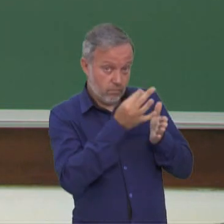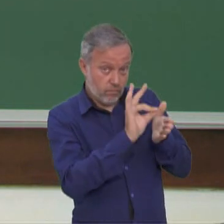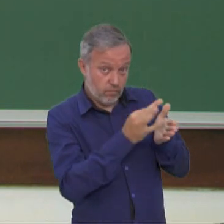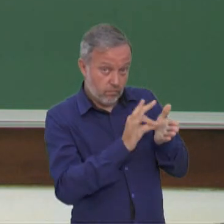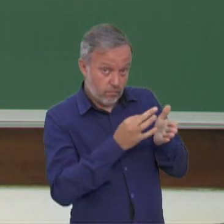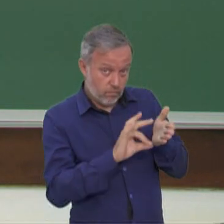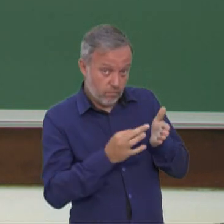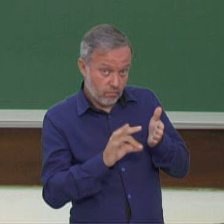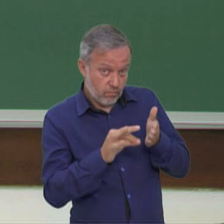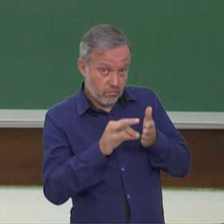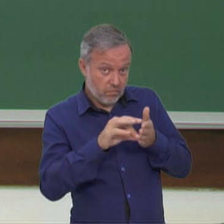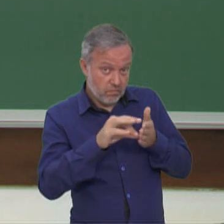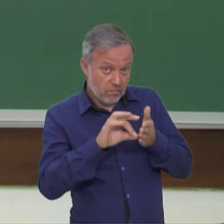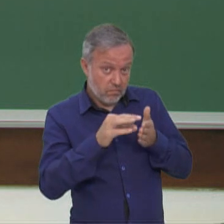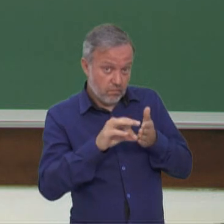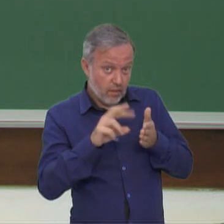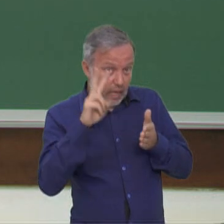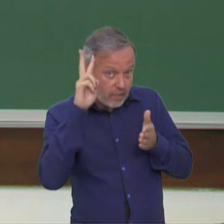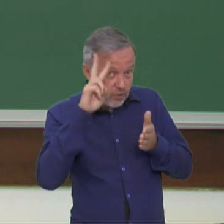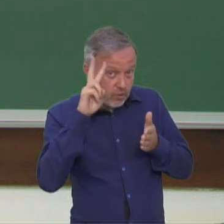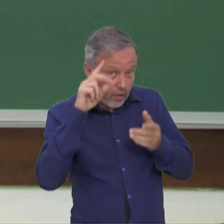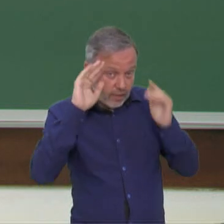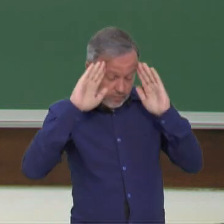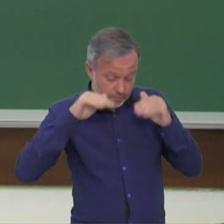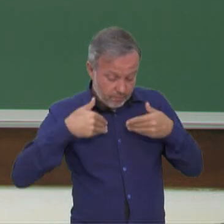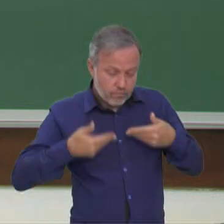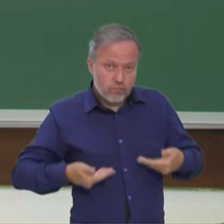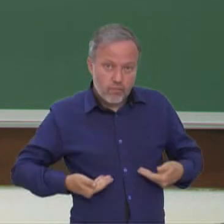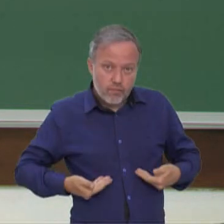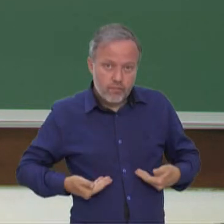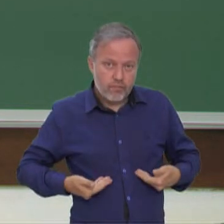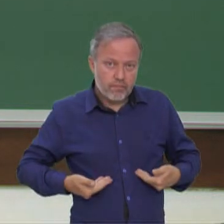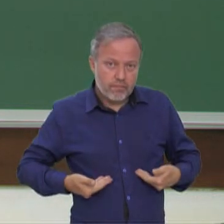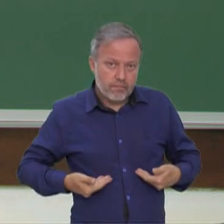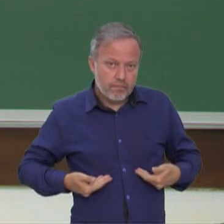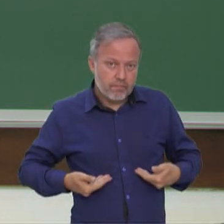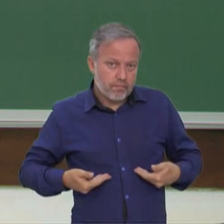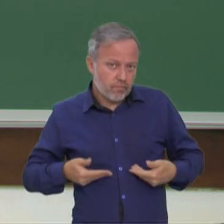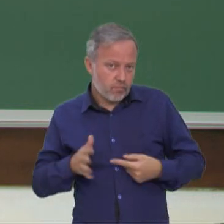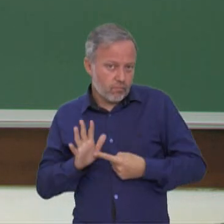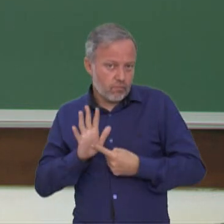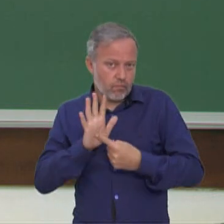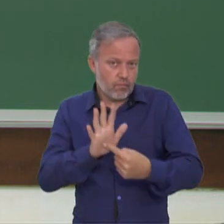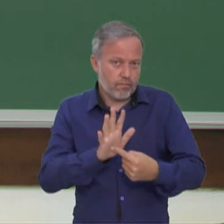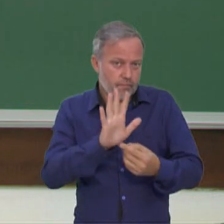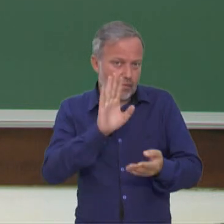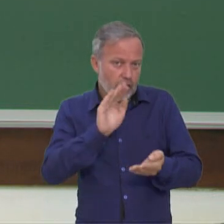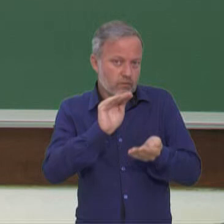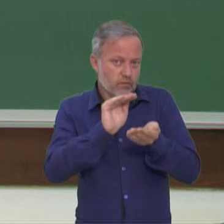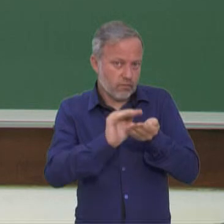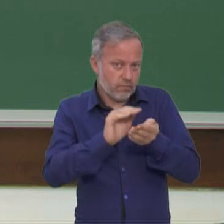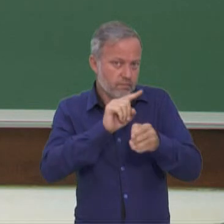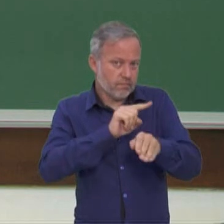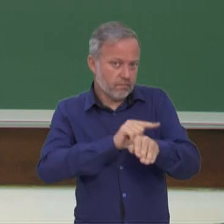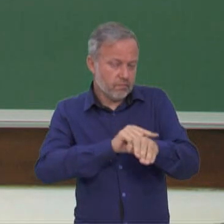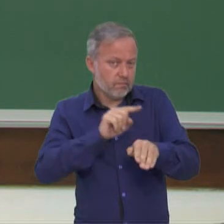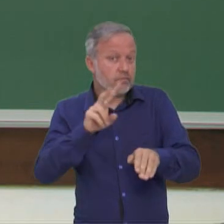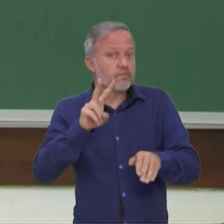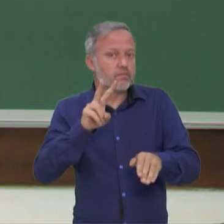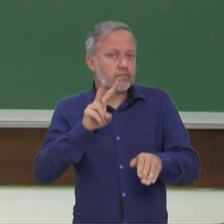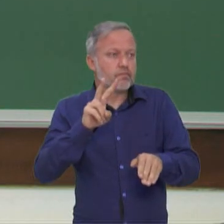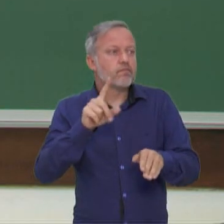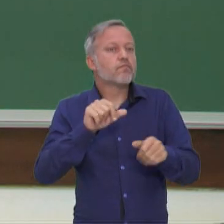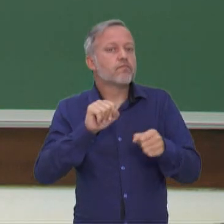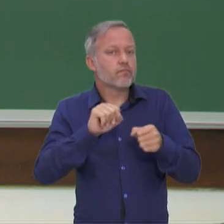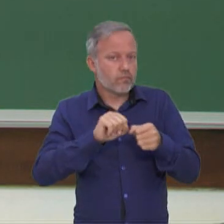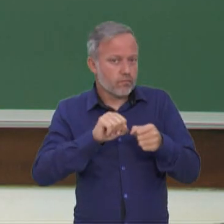a biografia de alguém, principalmente para trazer para vocês num curto período de tempo, sim,